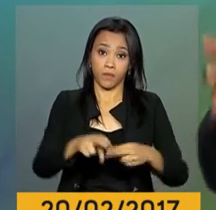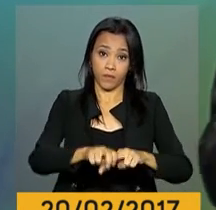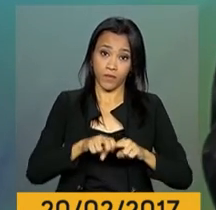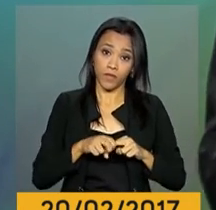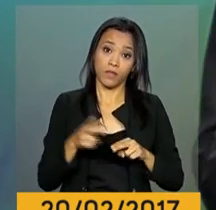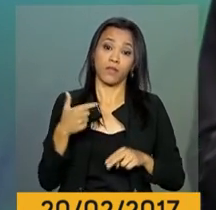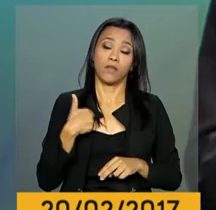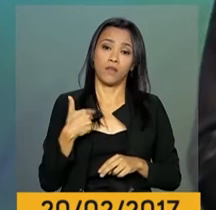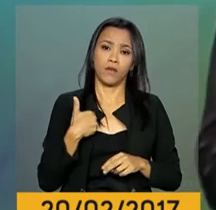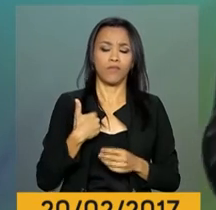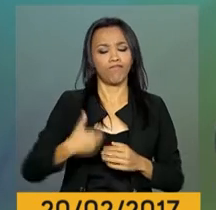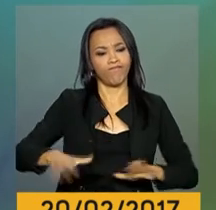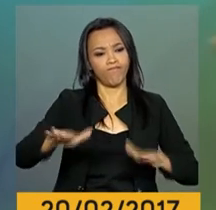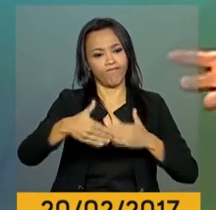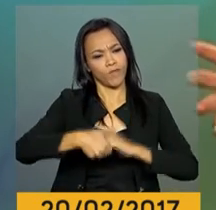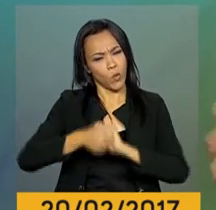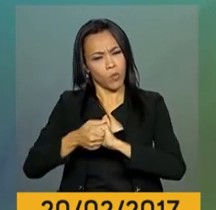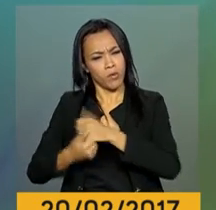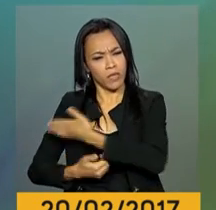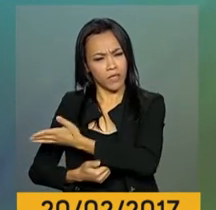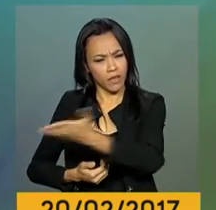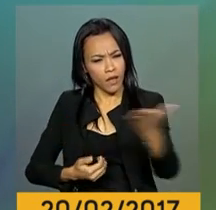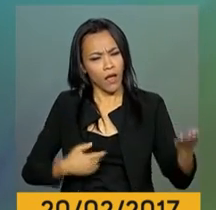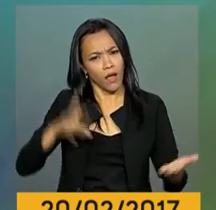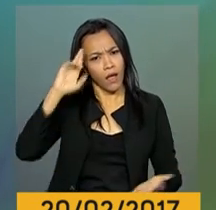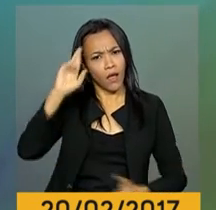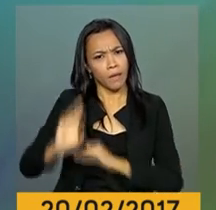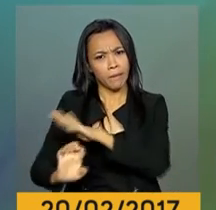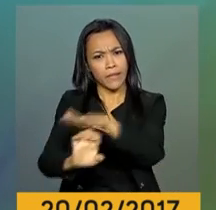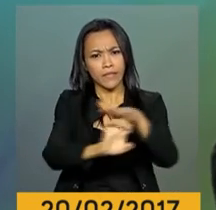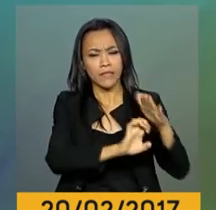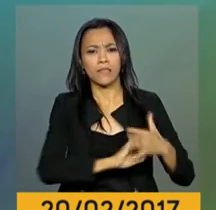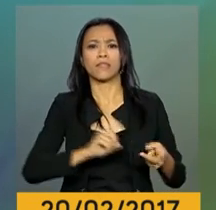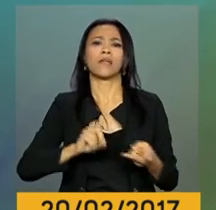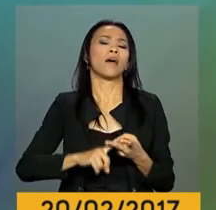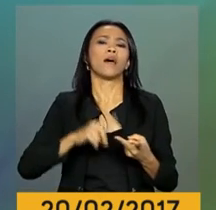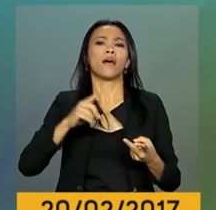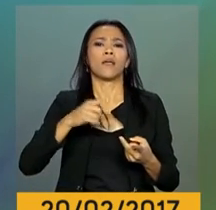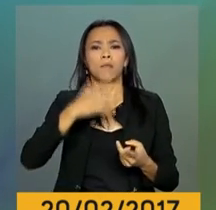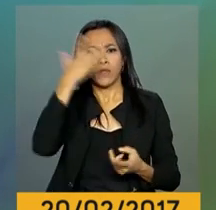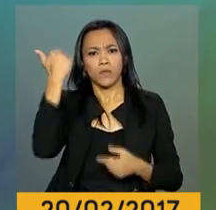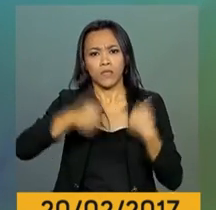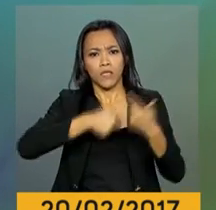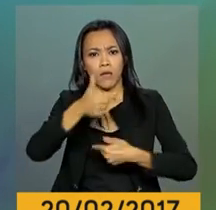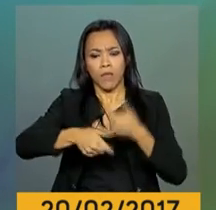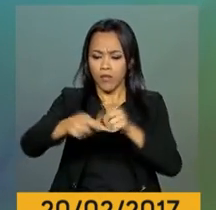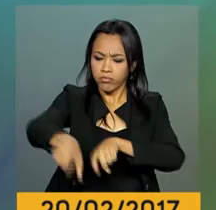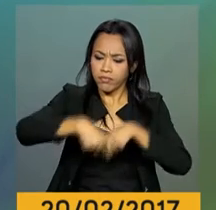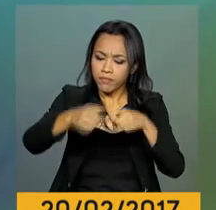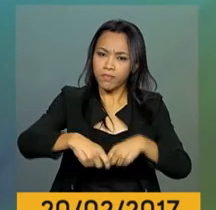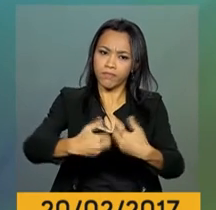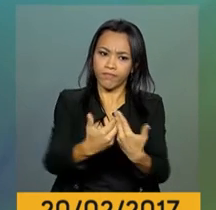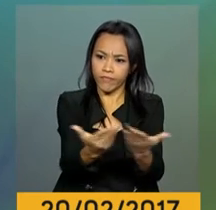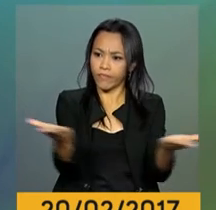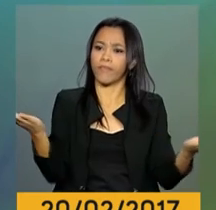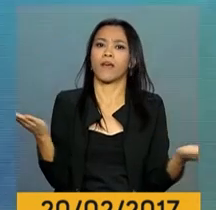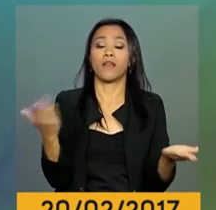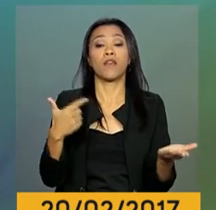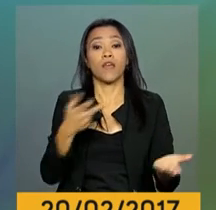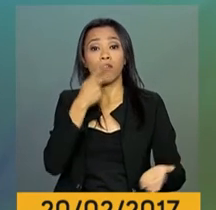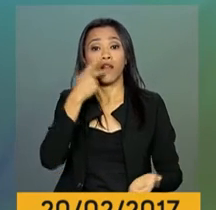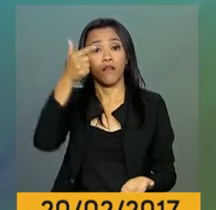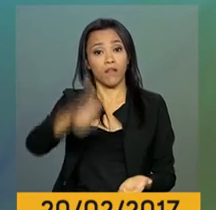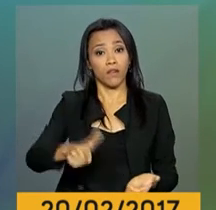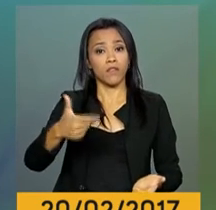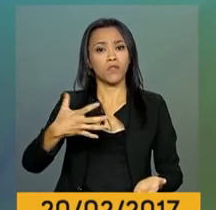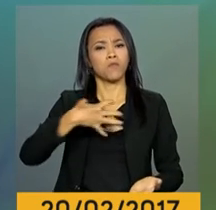ao cumprimentar a todos os produtores rurais, empresários do agronegócio, né, eu quero, mais uma vez, dizer da